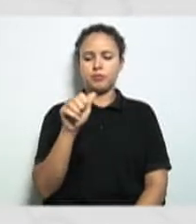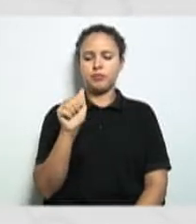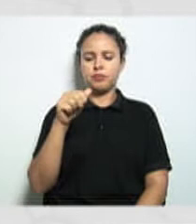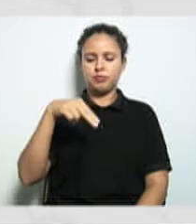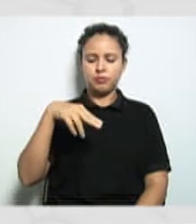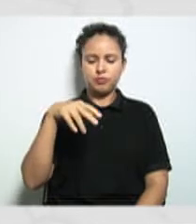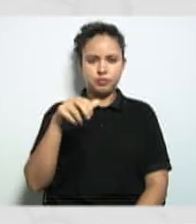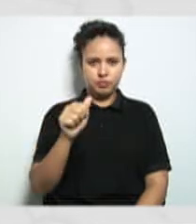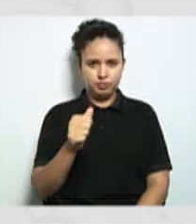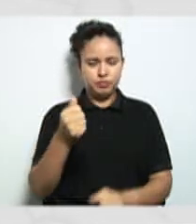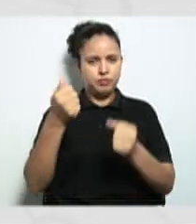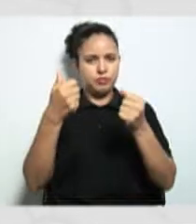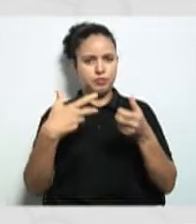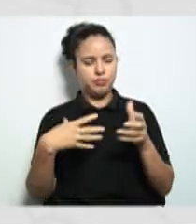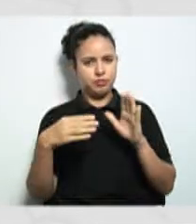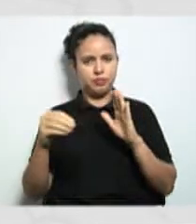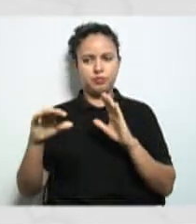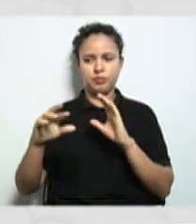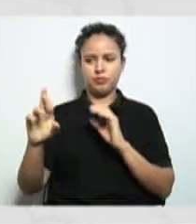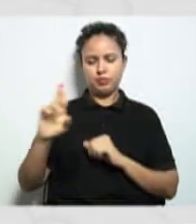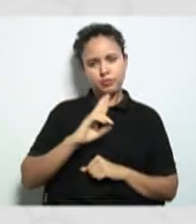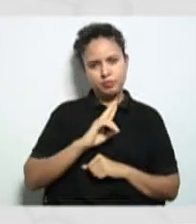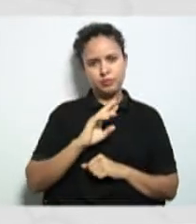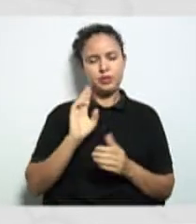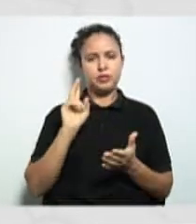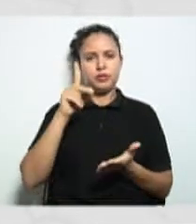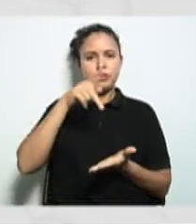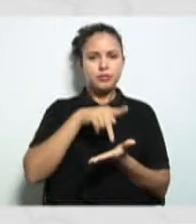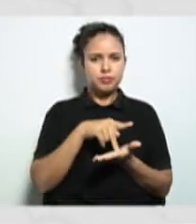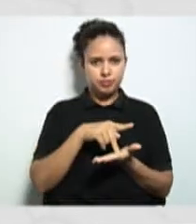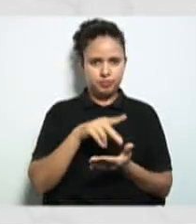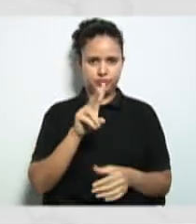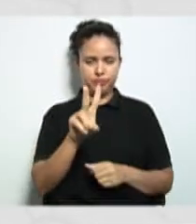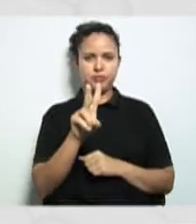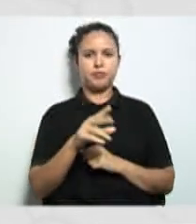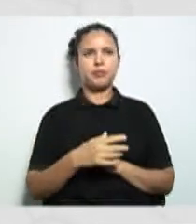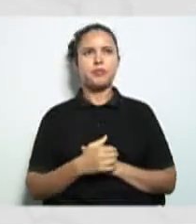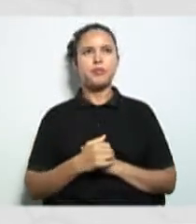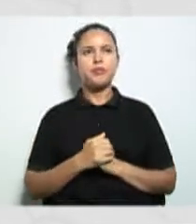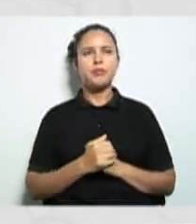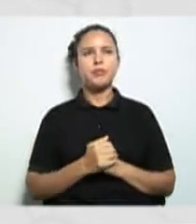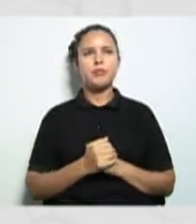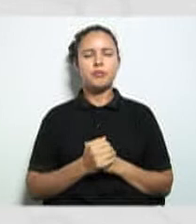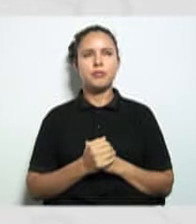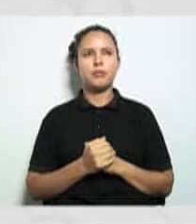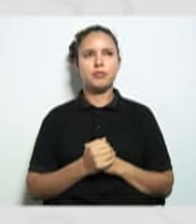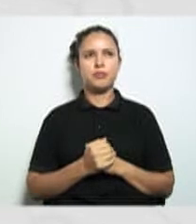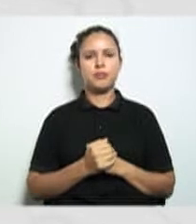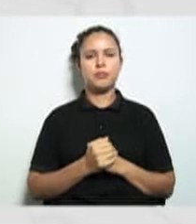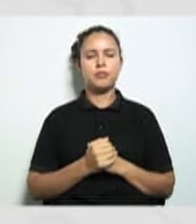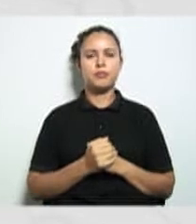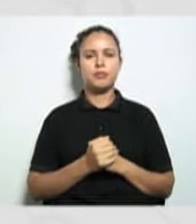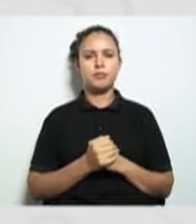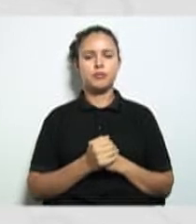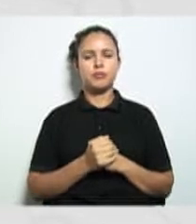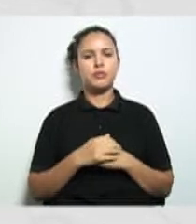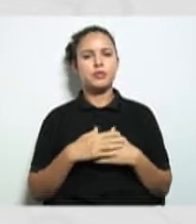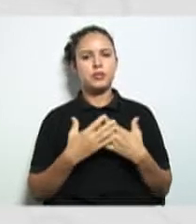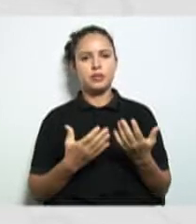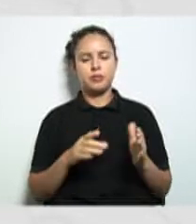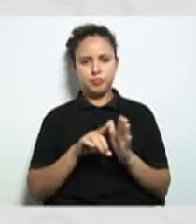é de Santa Luzia? Espigão do Oeste. Espigão do Oeste. Lá da Escola Maria Rosa. Isso. Então, aqui a